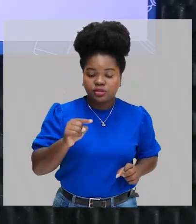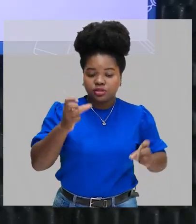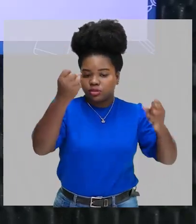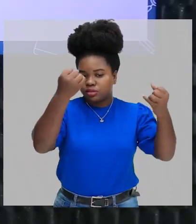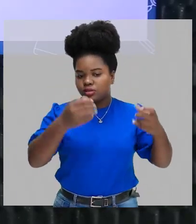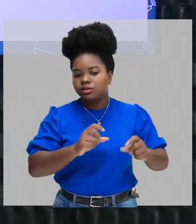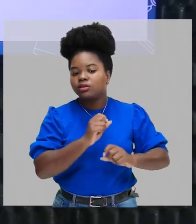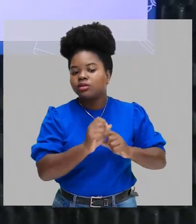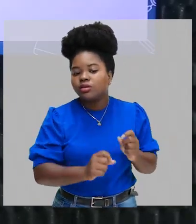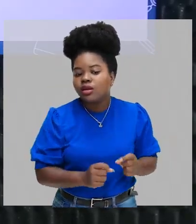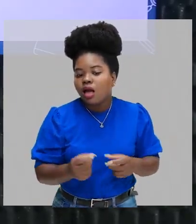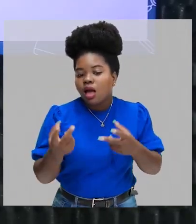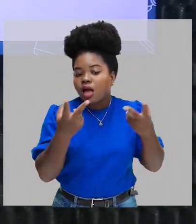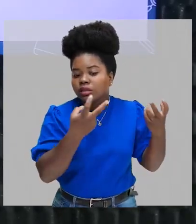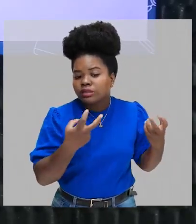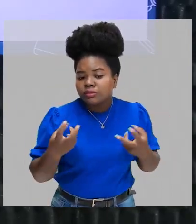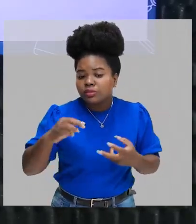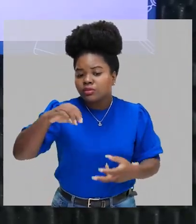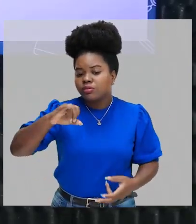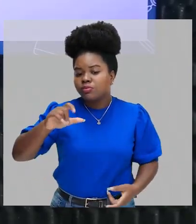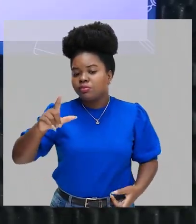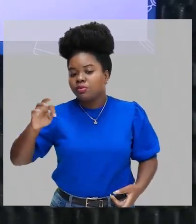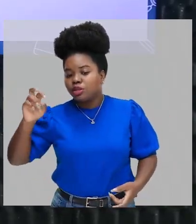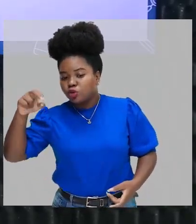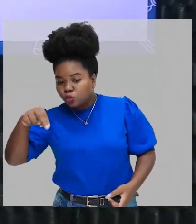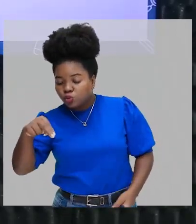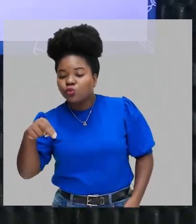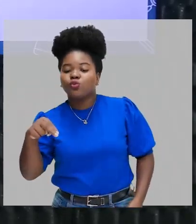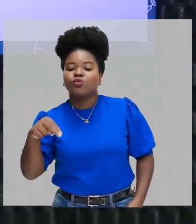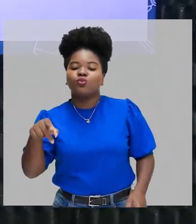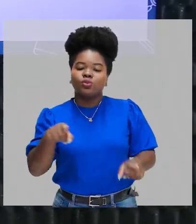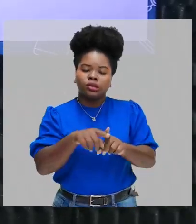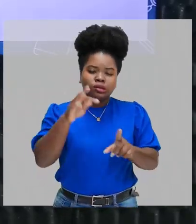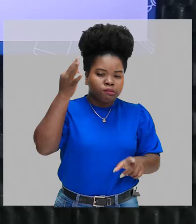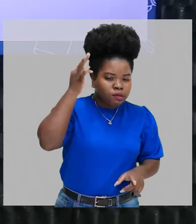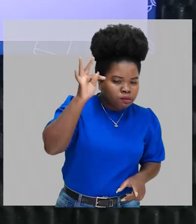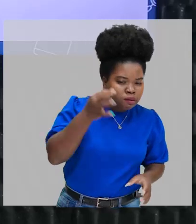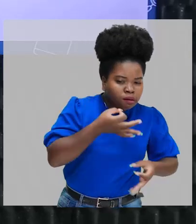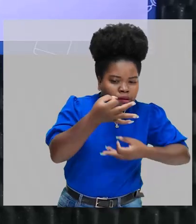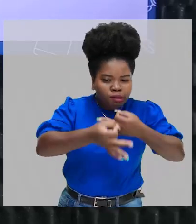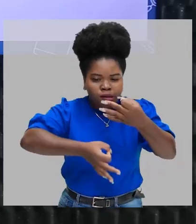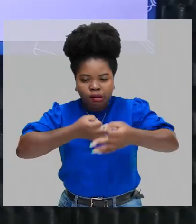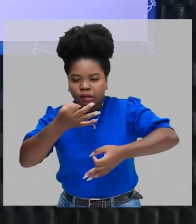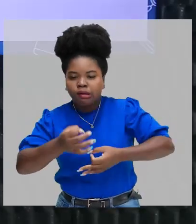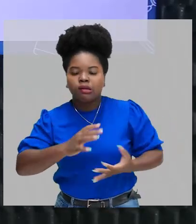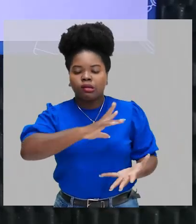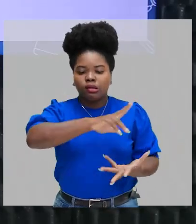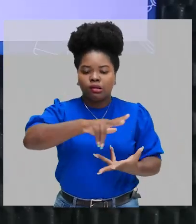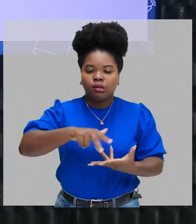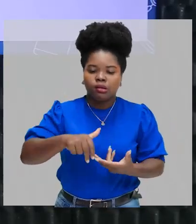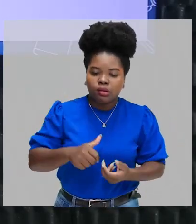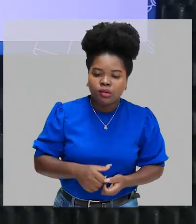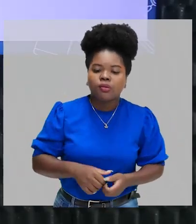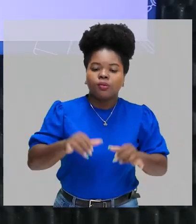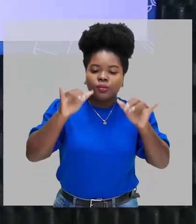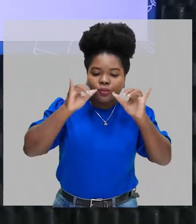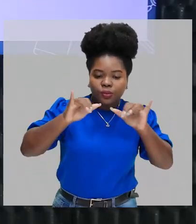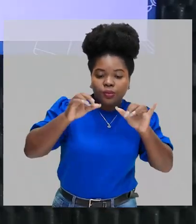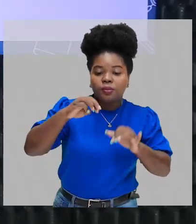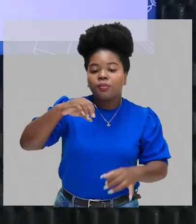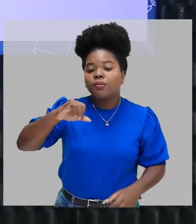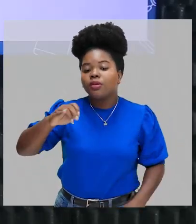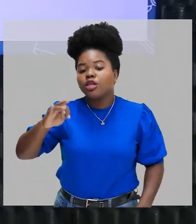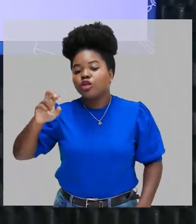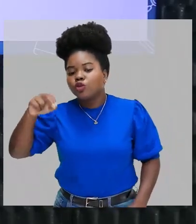sobre a perspectiva de Milton Santos e a teoria crítica sobre a globalização. Milton